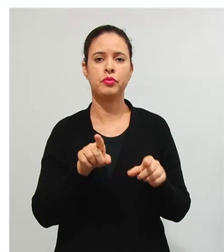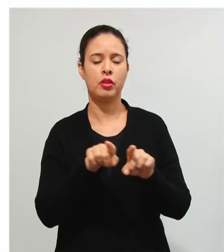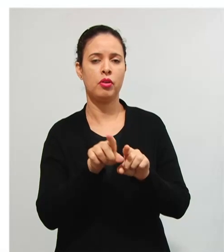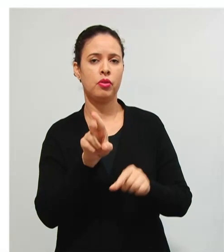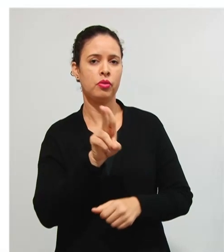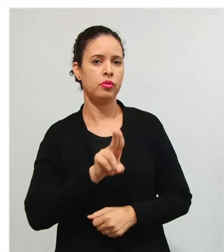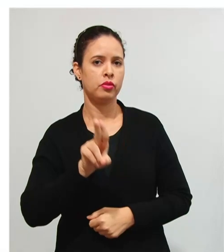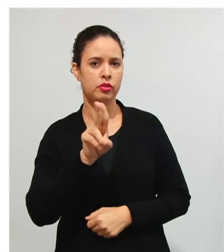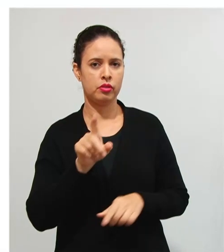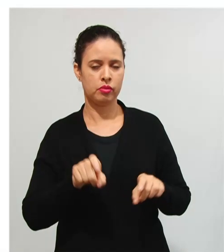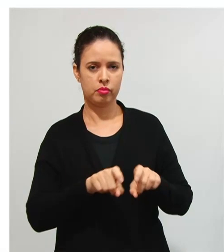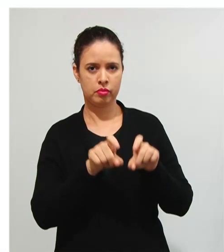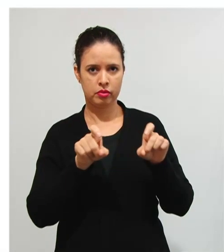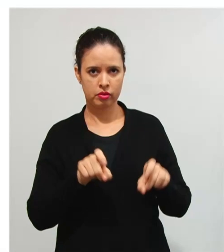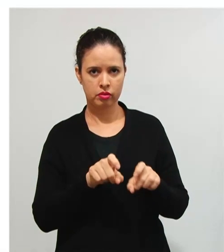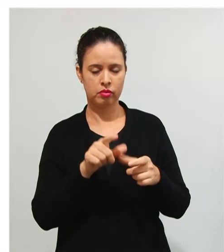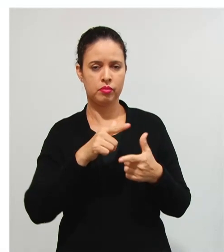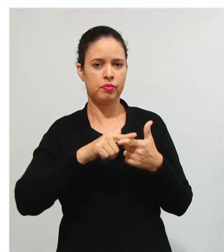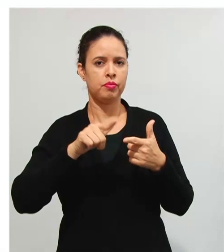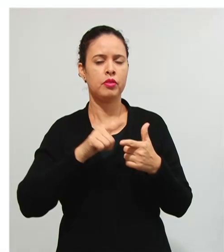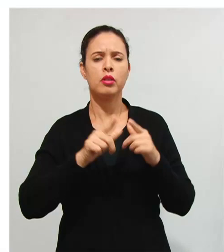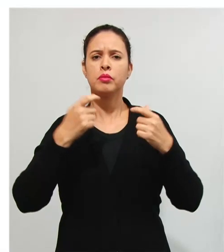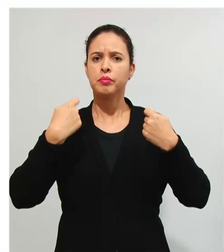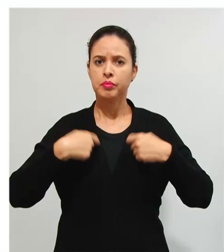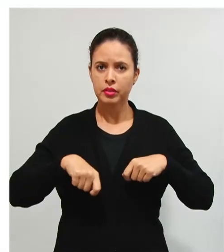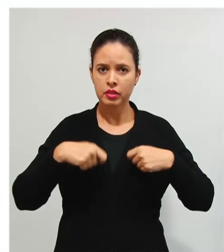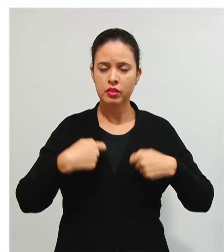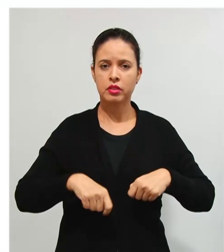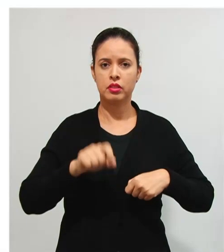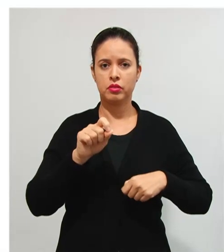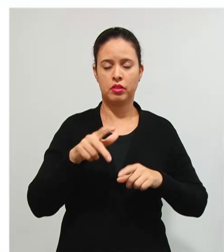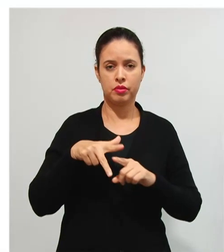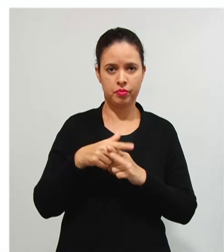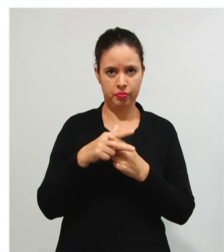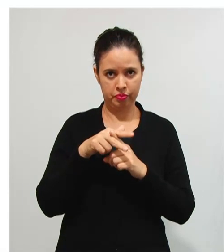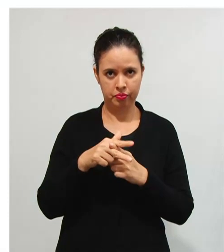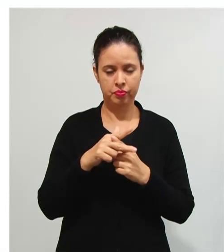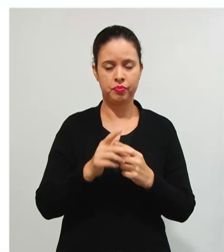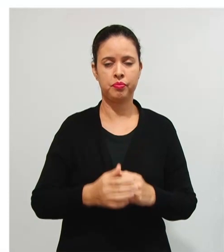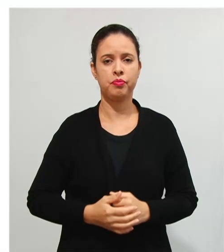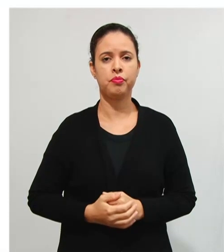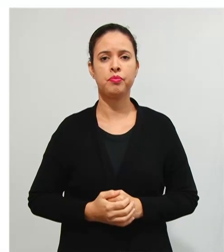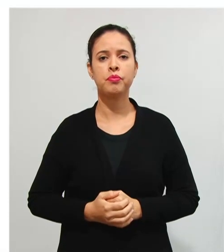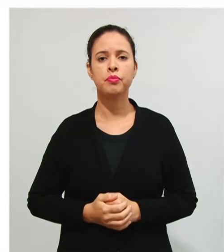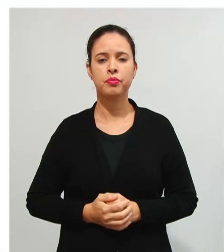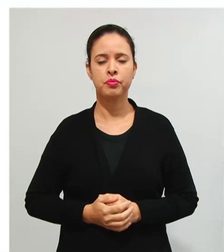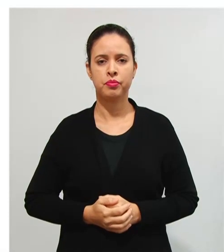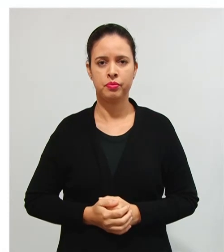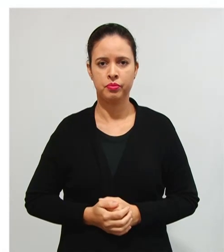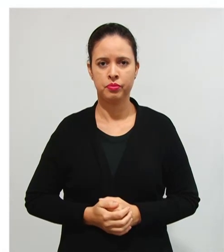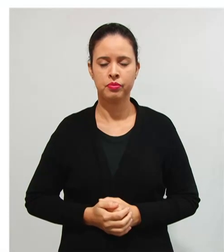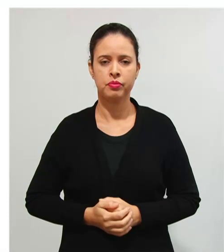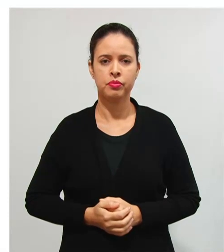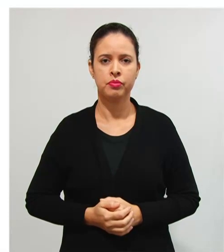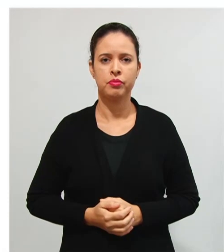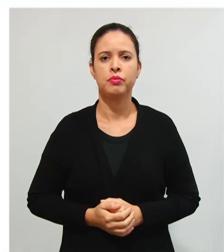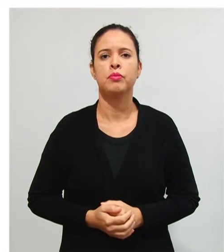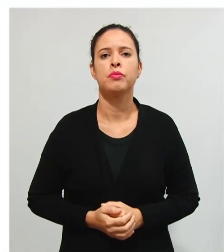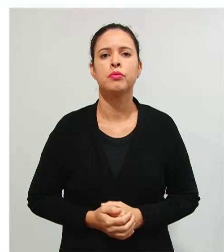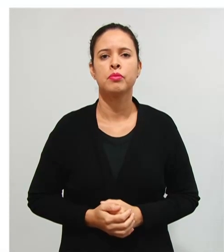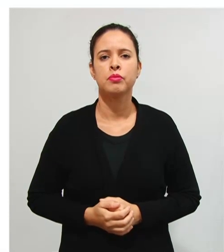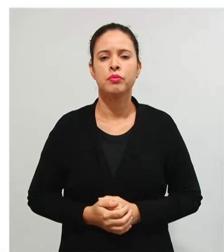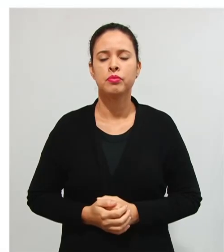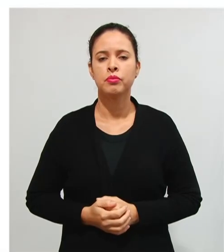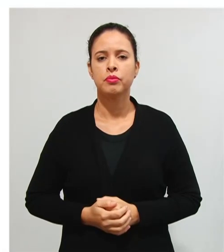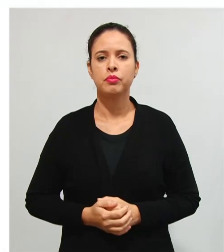utilizar o computador num problema que ele precise dessa ferramenta complementar. E, a partir desse